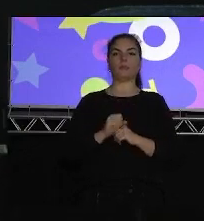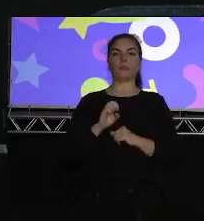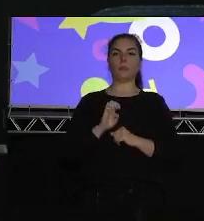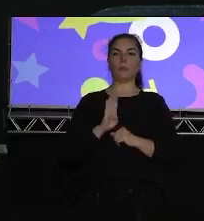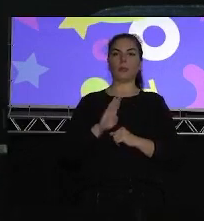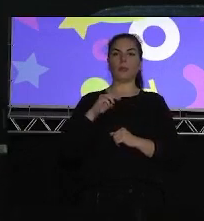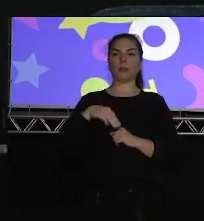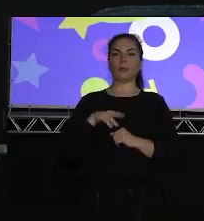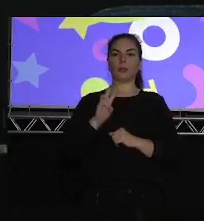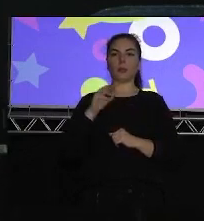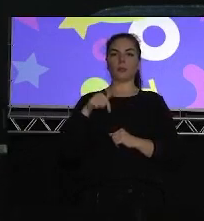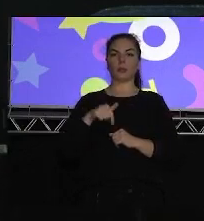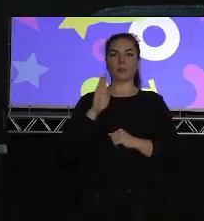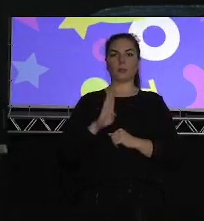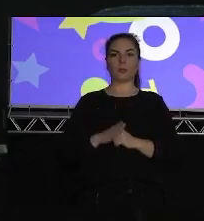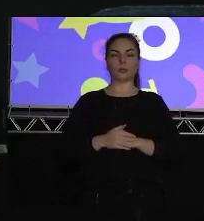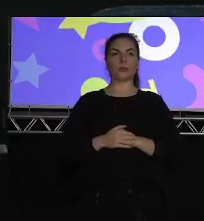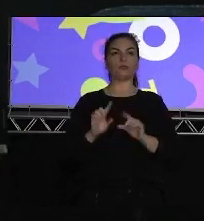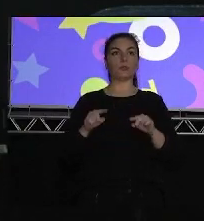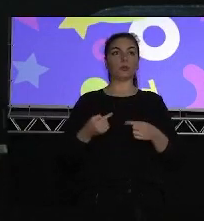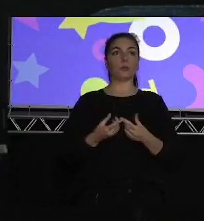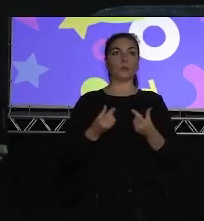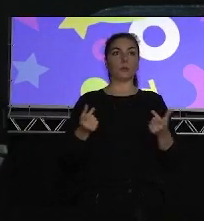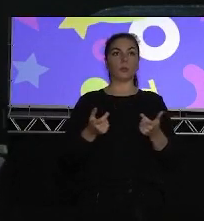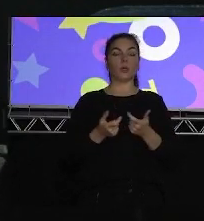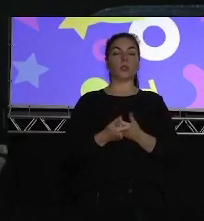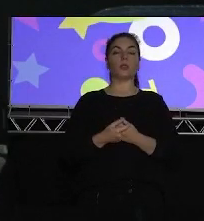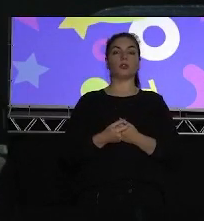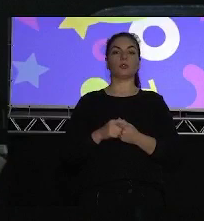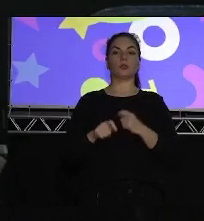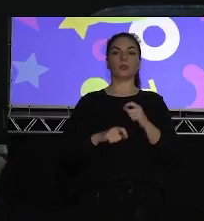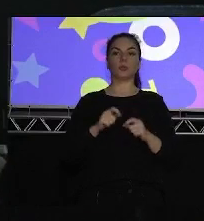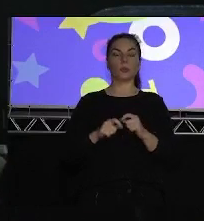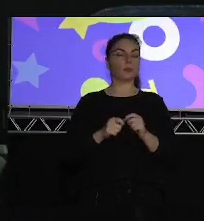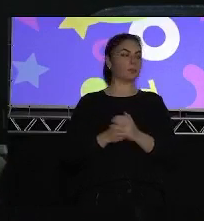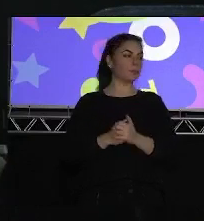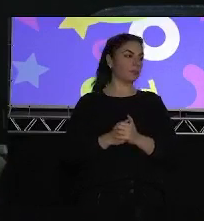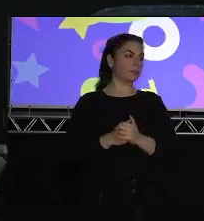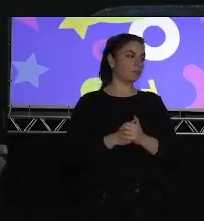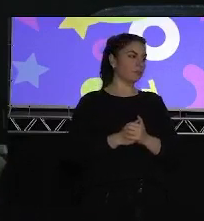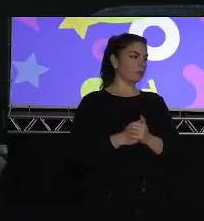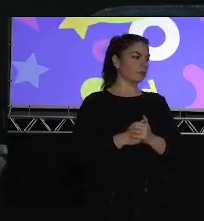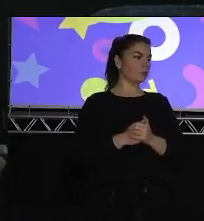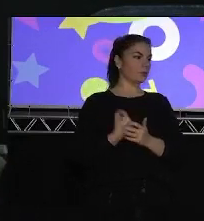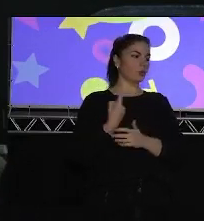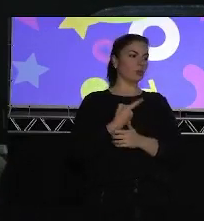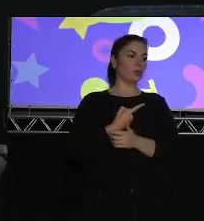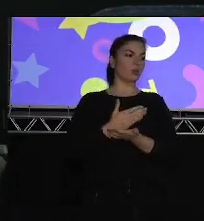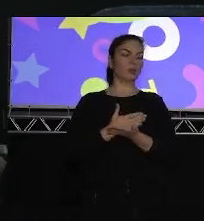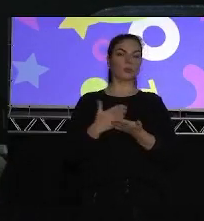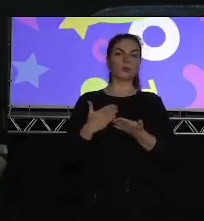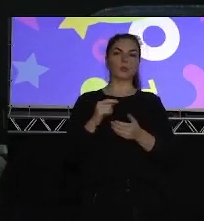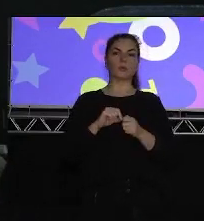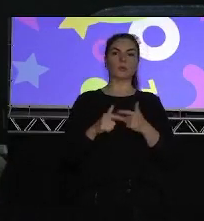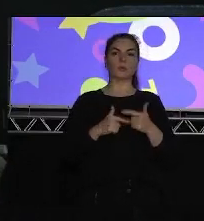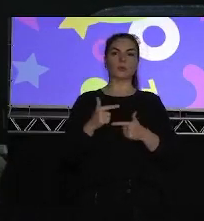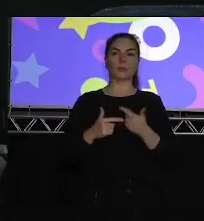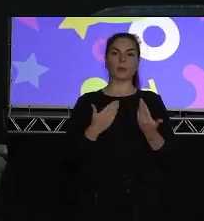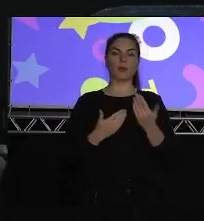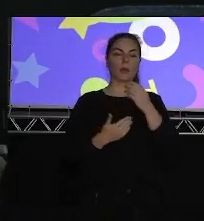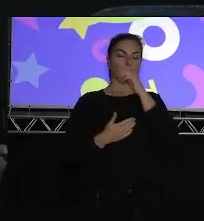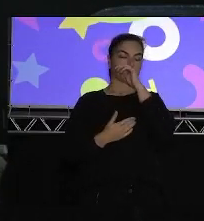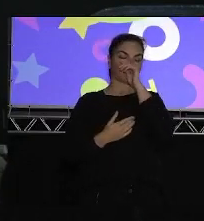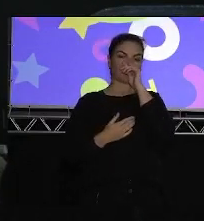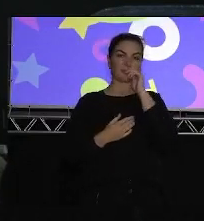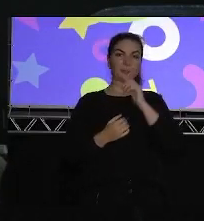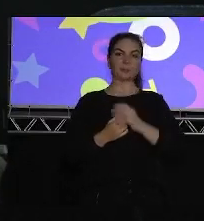gente tinha um desafio bastante grande lá, que a necessidade inicial, quando a gente chegou a fazer esse trabalho lá,